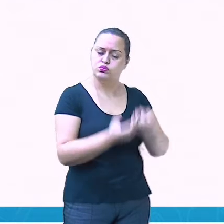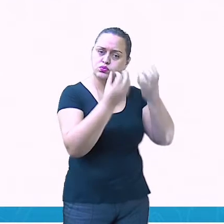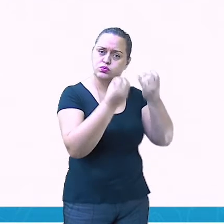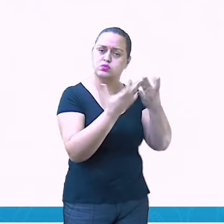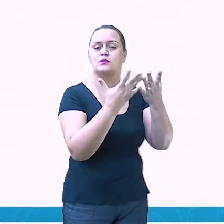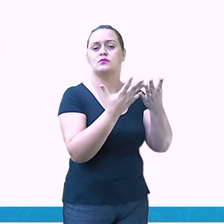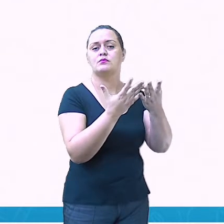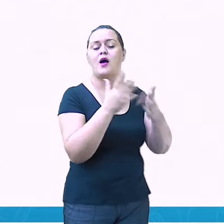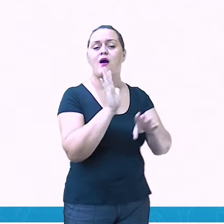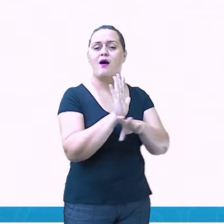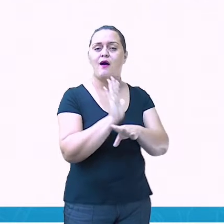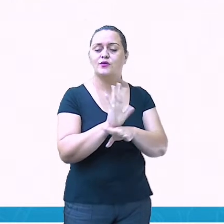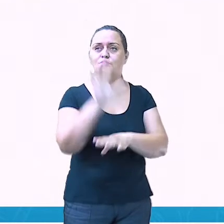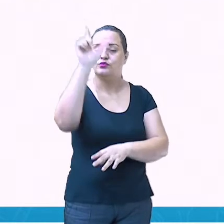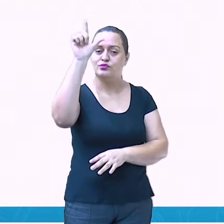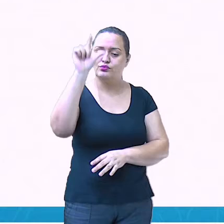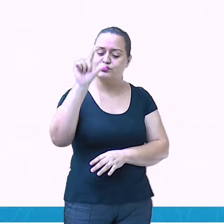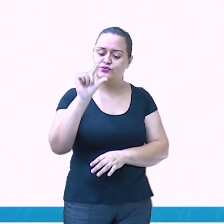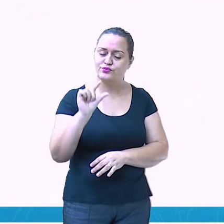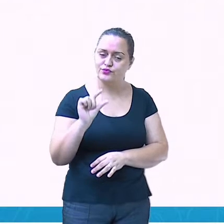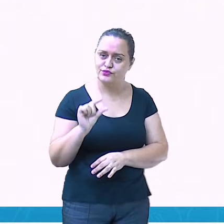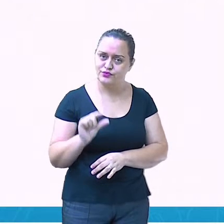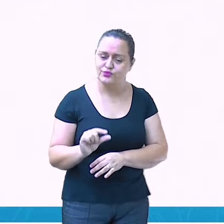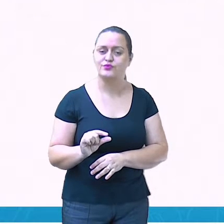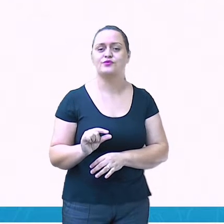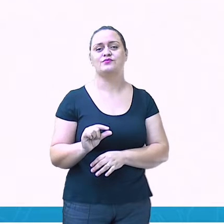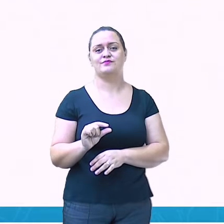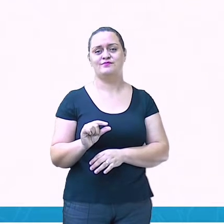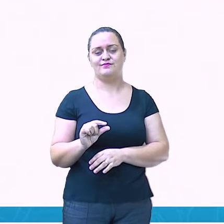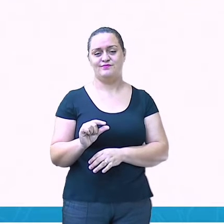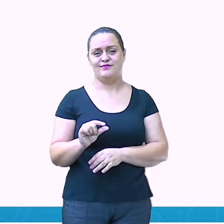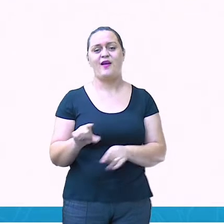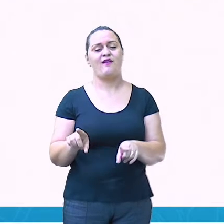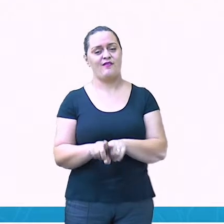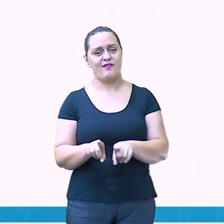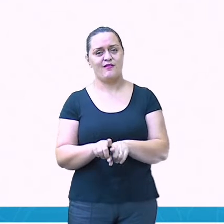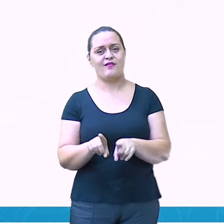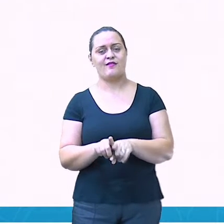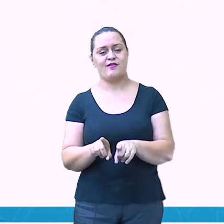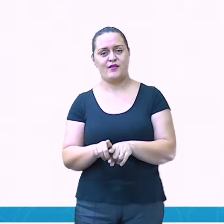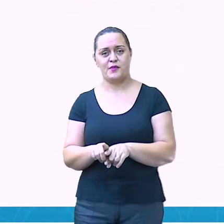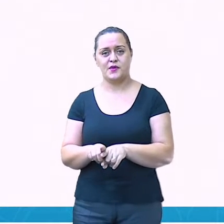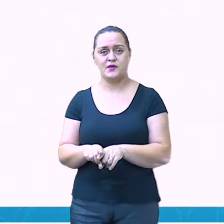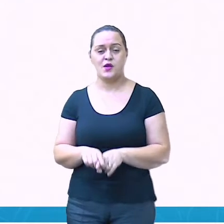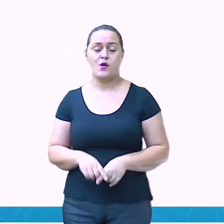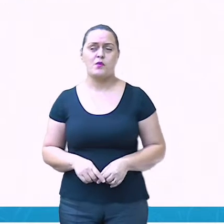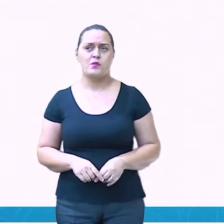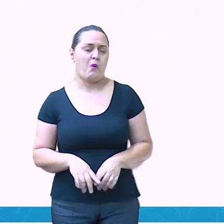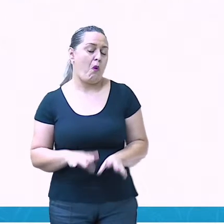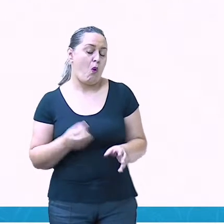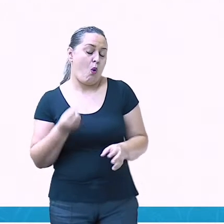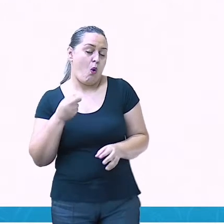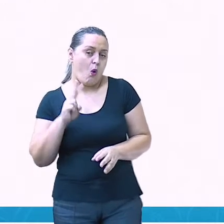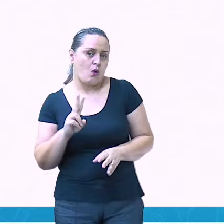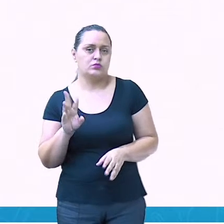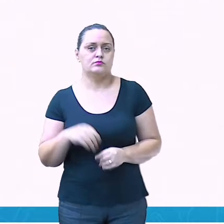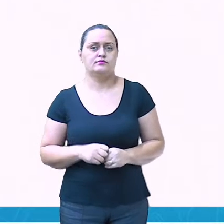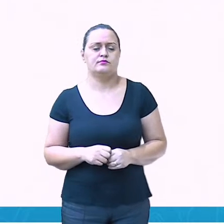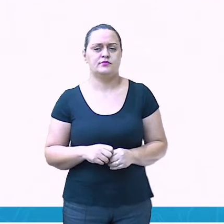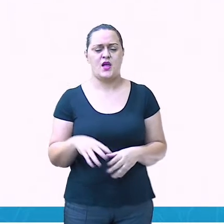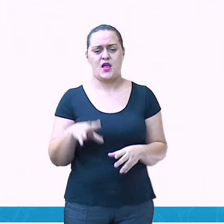Reduzir o número do volume, às vezes, do som da televisão, né,